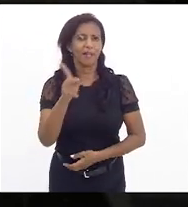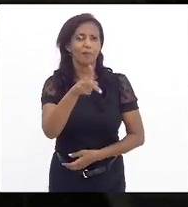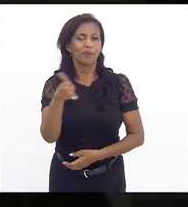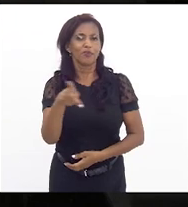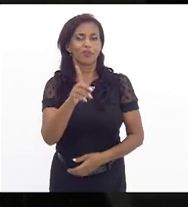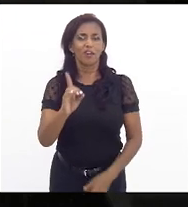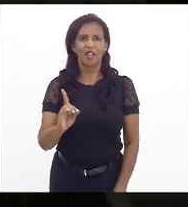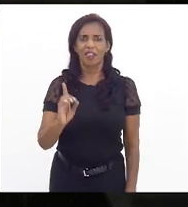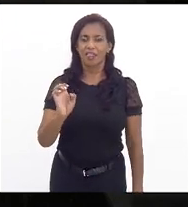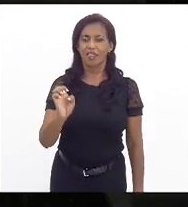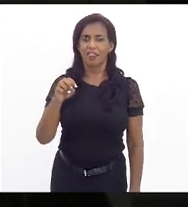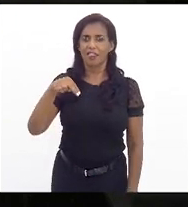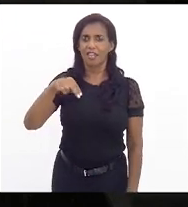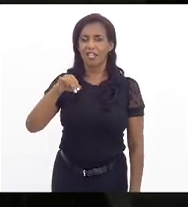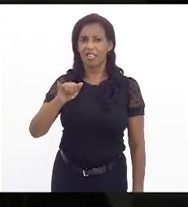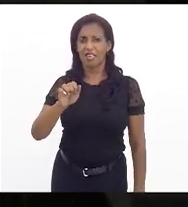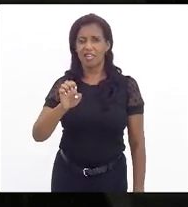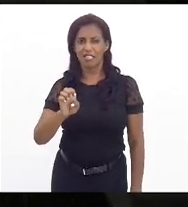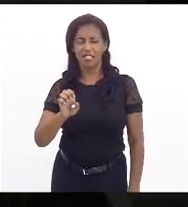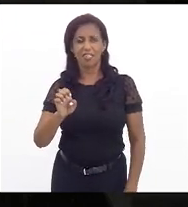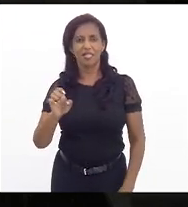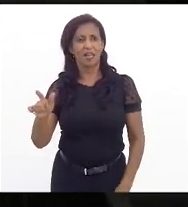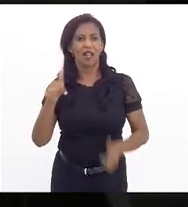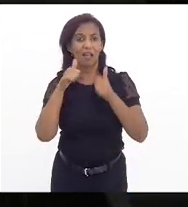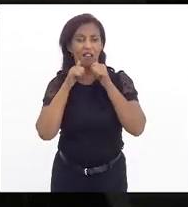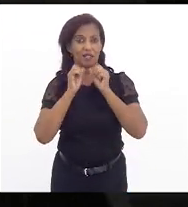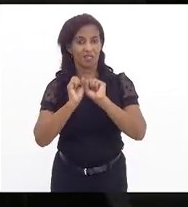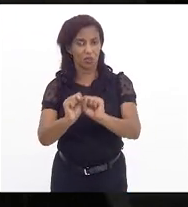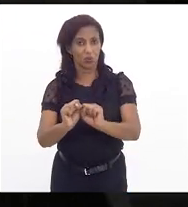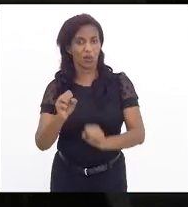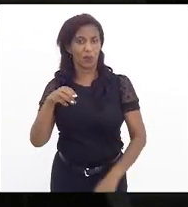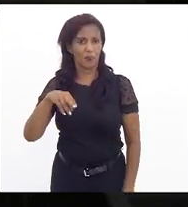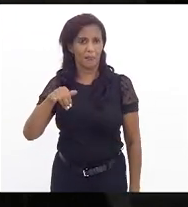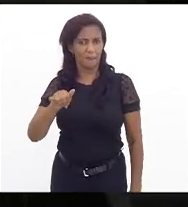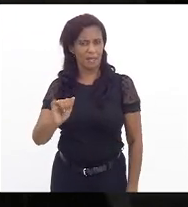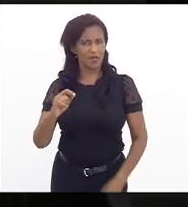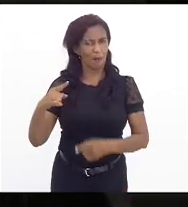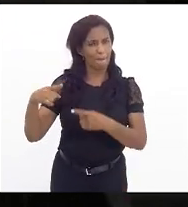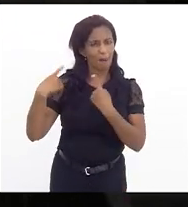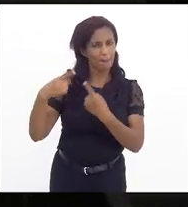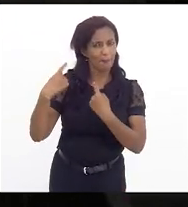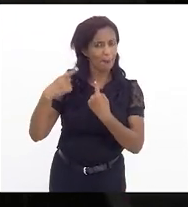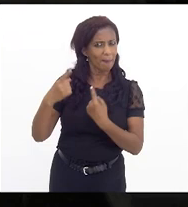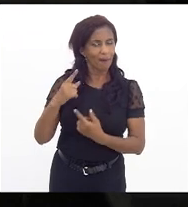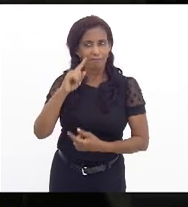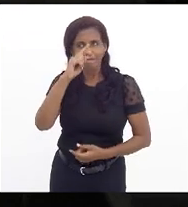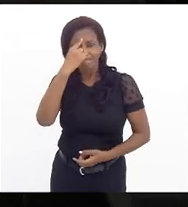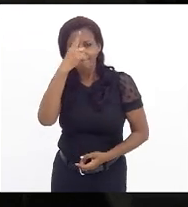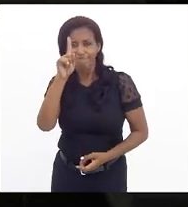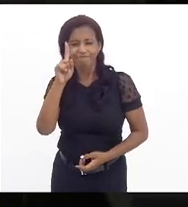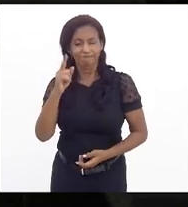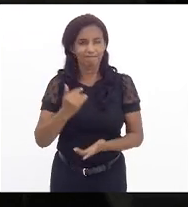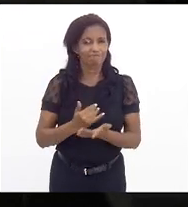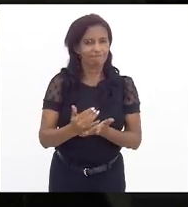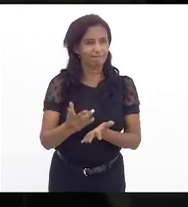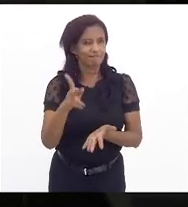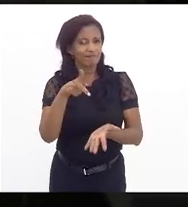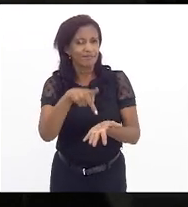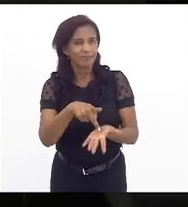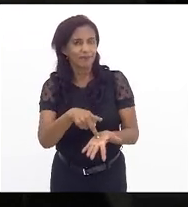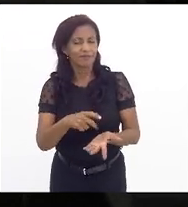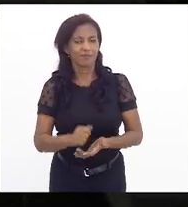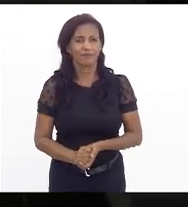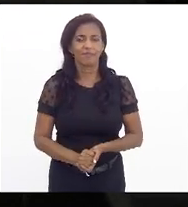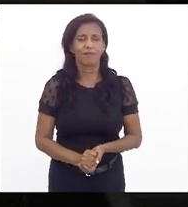Denise Lobato, da assessoria do deputado Carlos Mink, que nos provocou com uma ideia inicial, com uma ideia original,